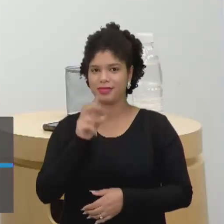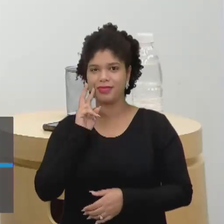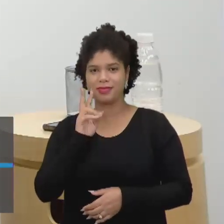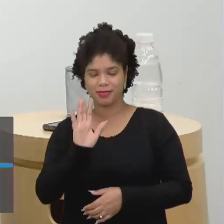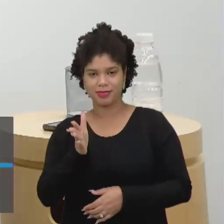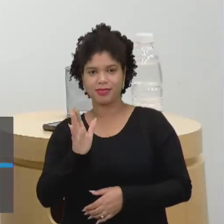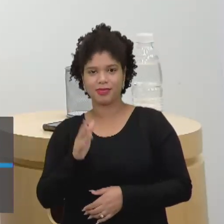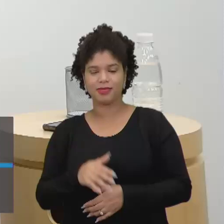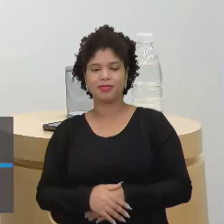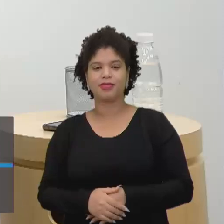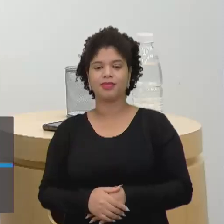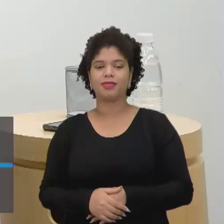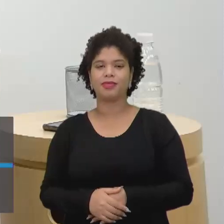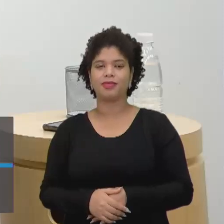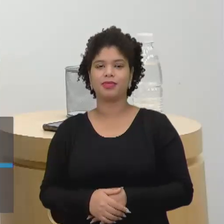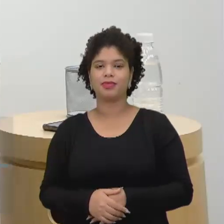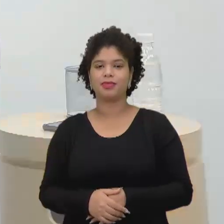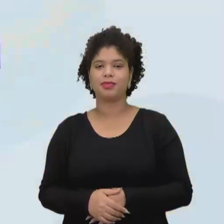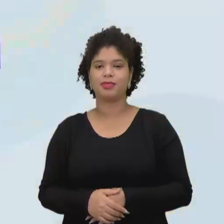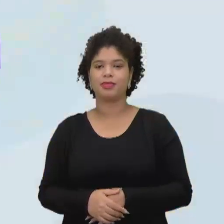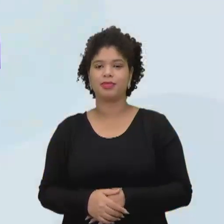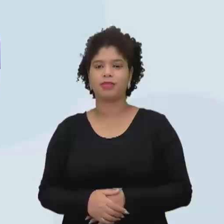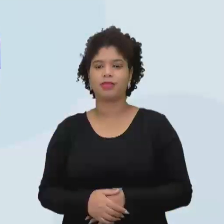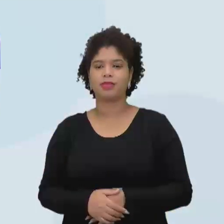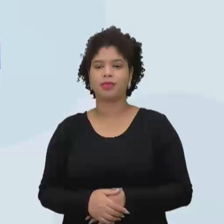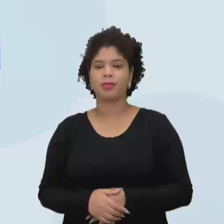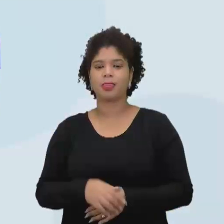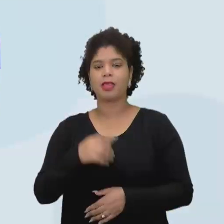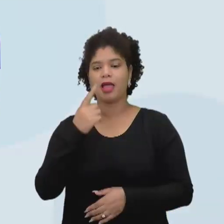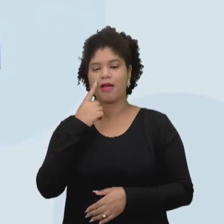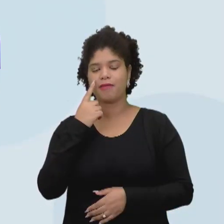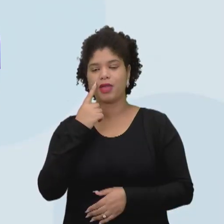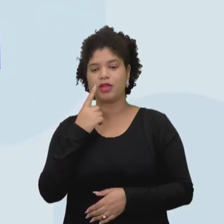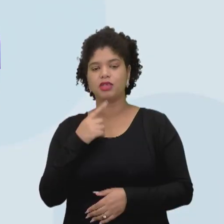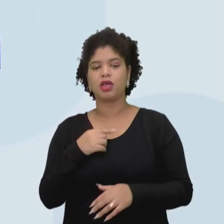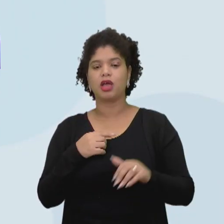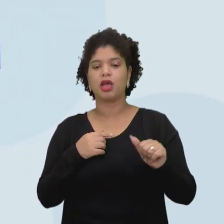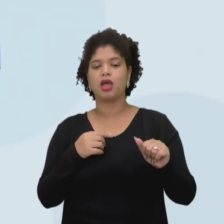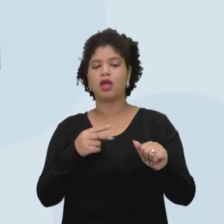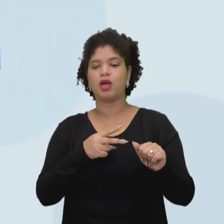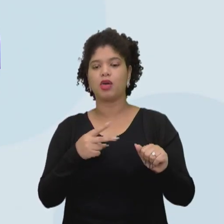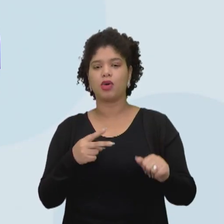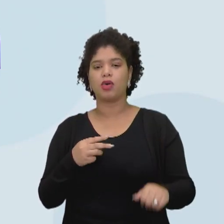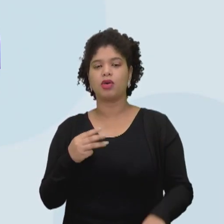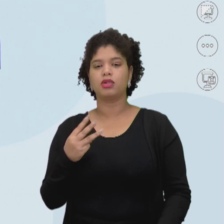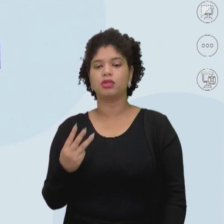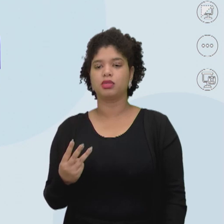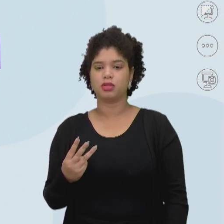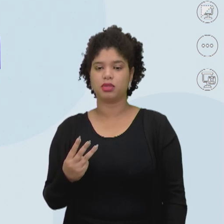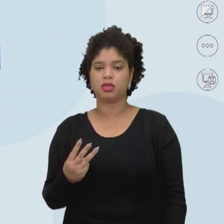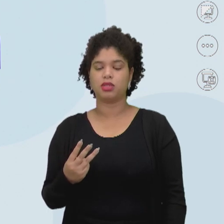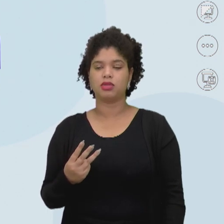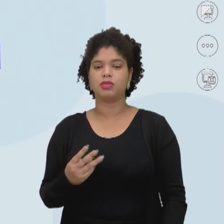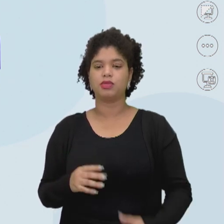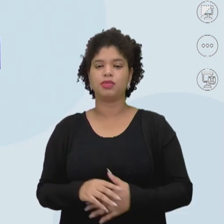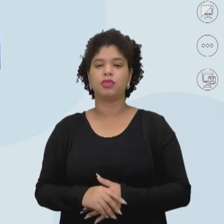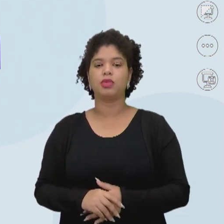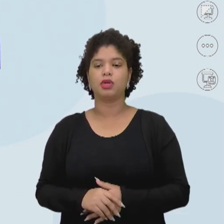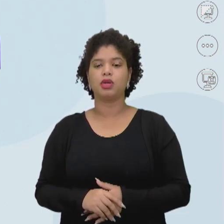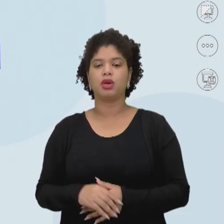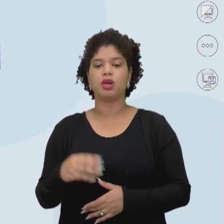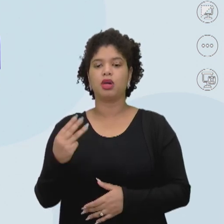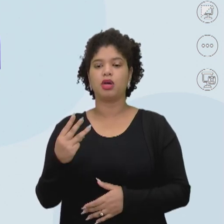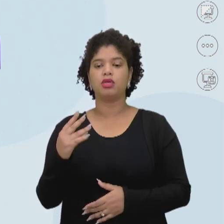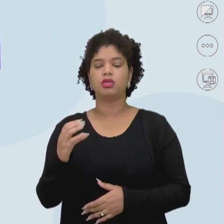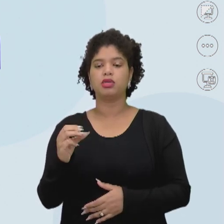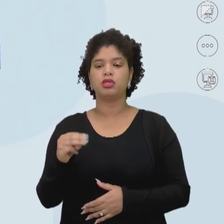isso aí no decorrer da sua vida escolar, tá bom? Vou usar o exercício como um raio valendo 3, tá? 3 centímetros. Então, vou